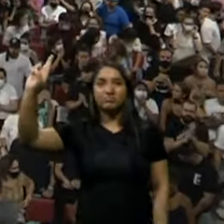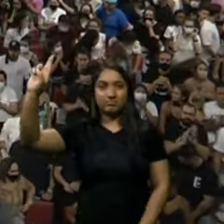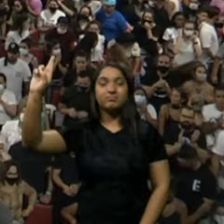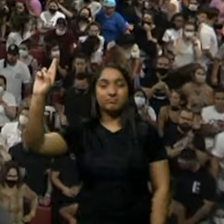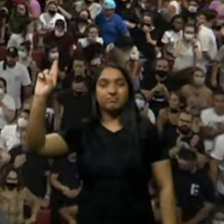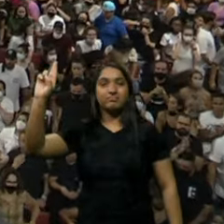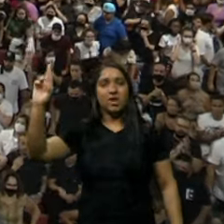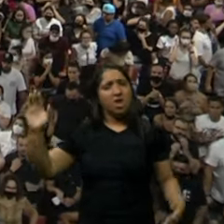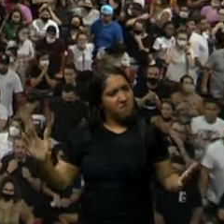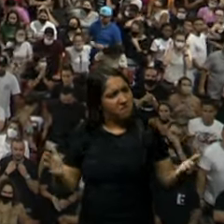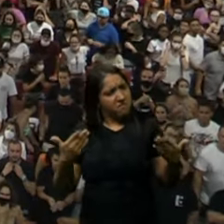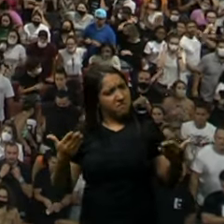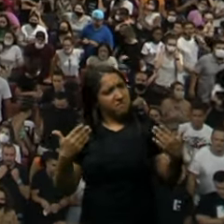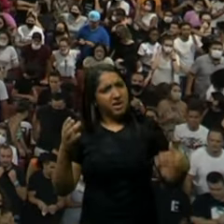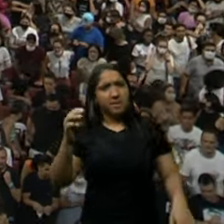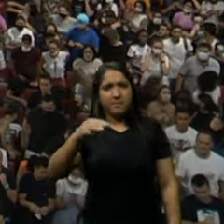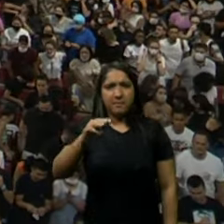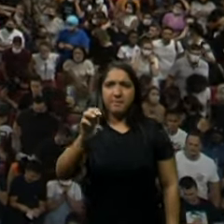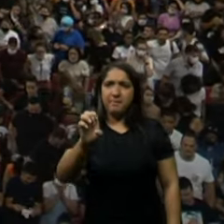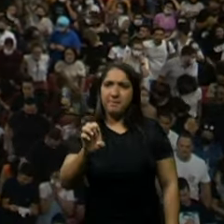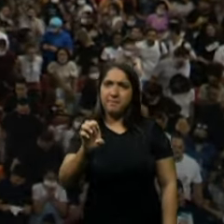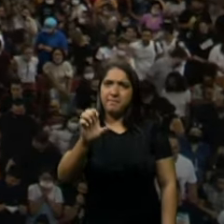vamos Melissa